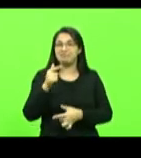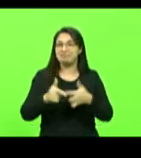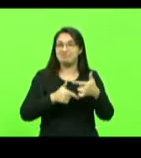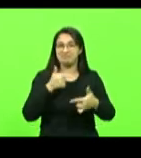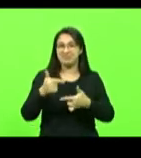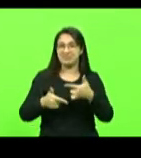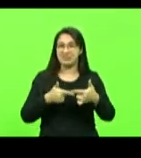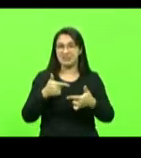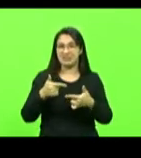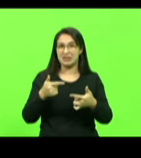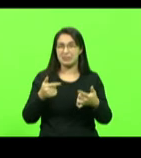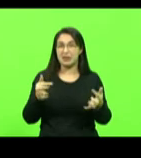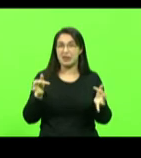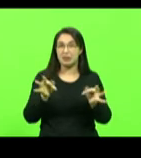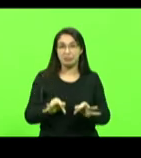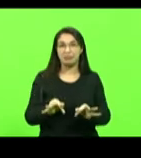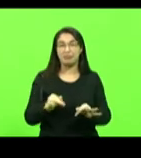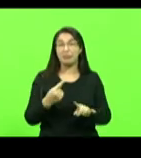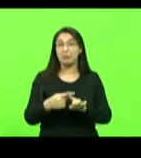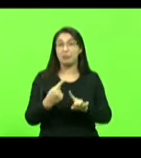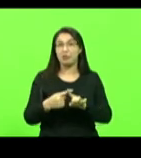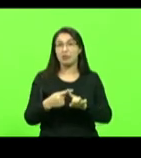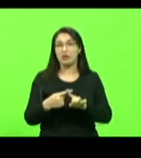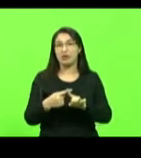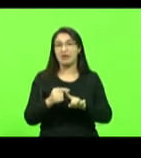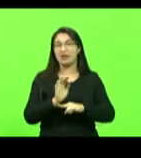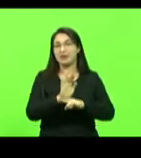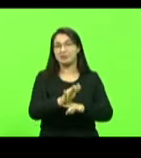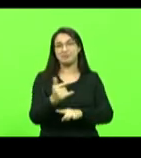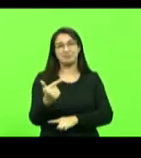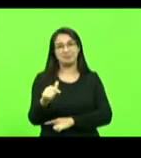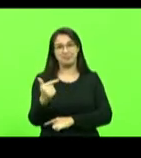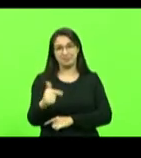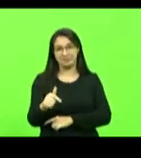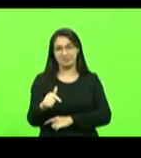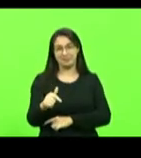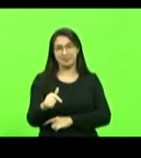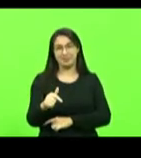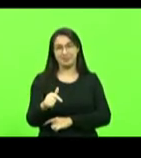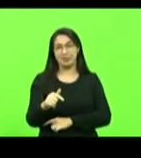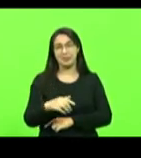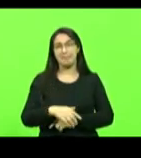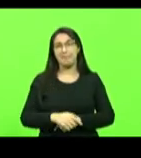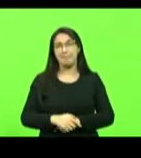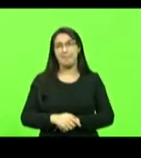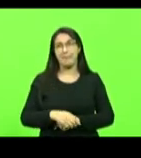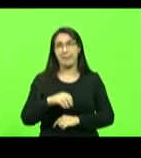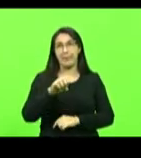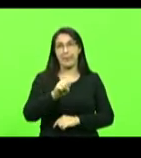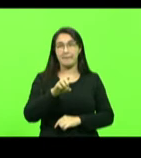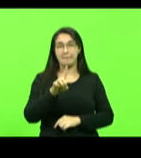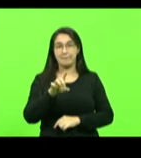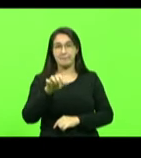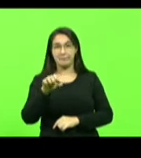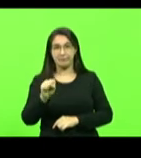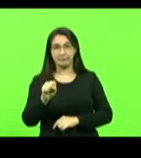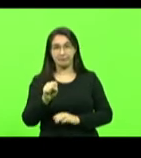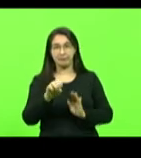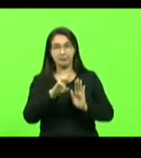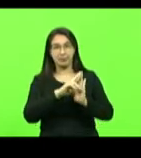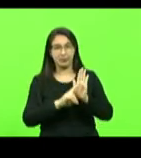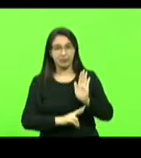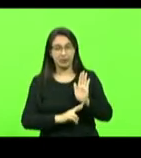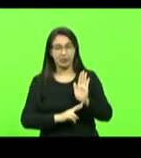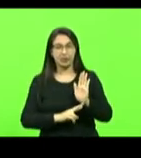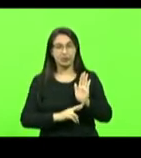também de suporte. A falta de cumprimento de exigências mínimas ao controle social. A SDS não faz relatório de gestão desde 2015